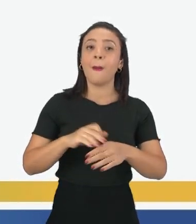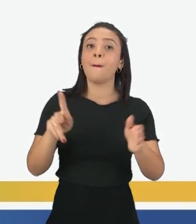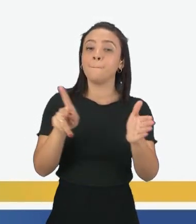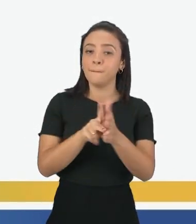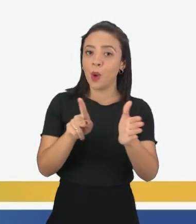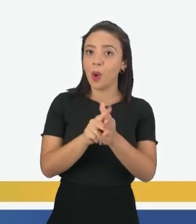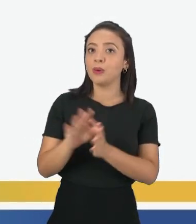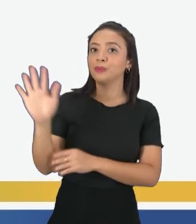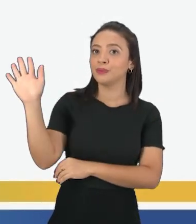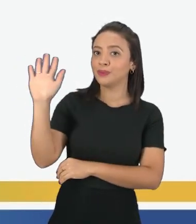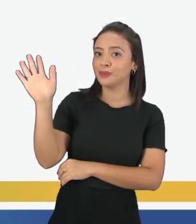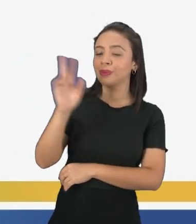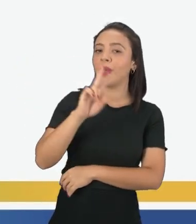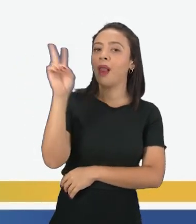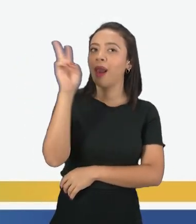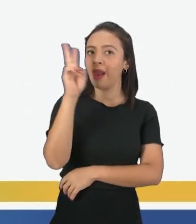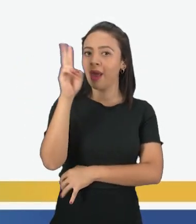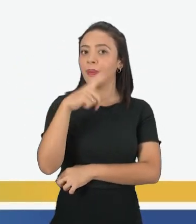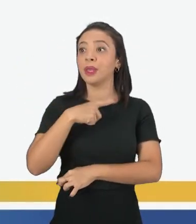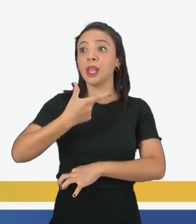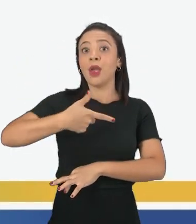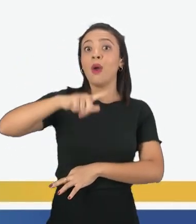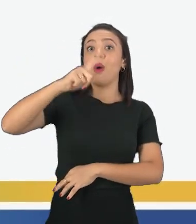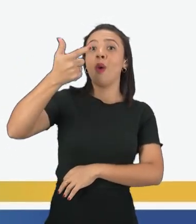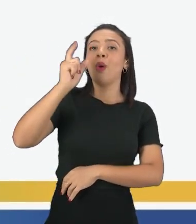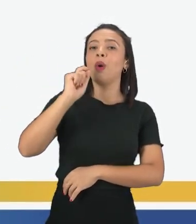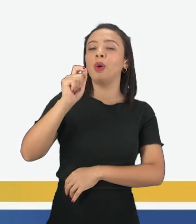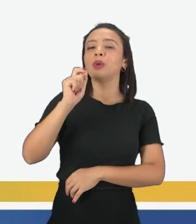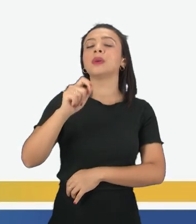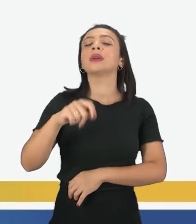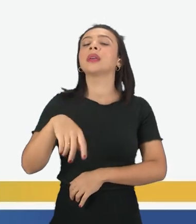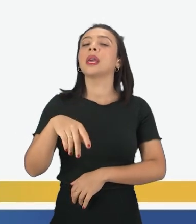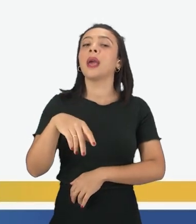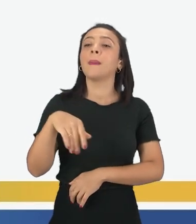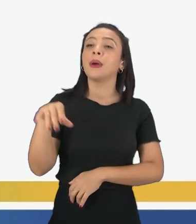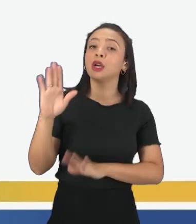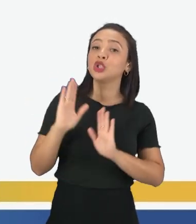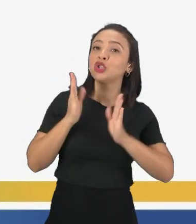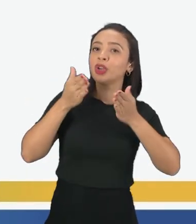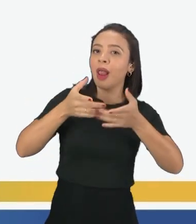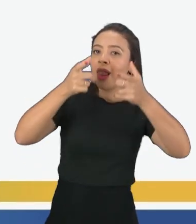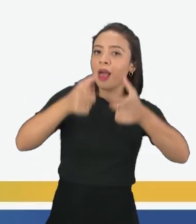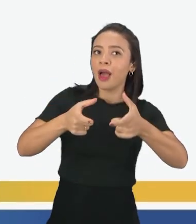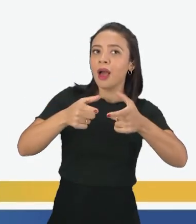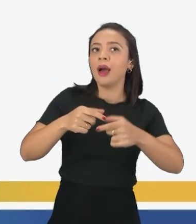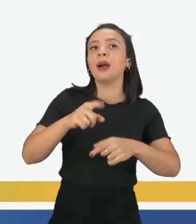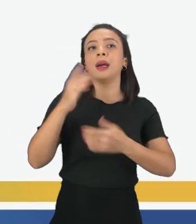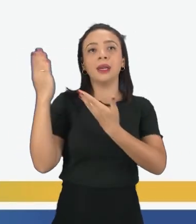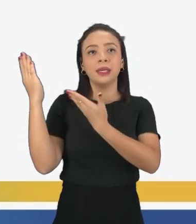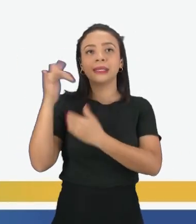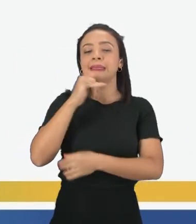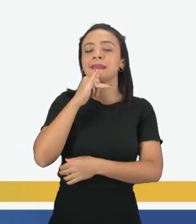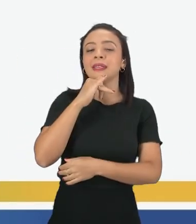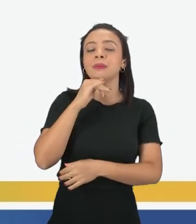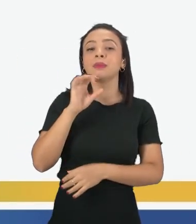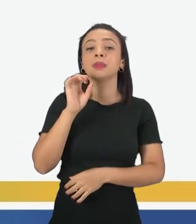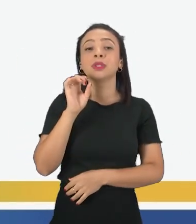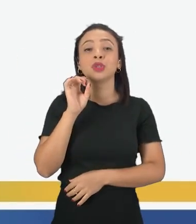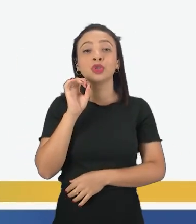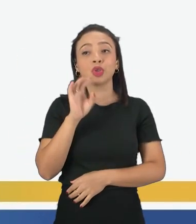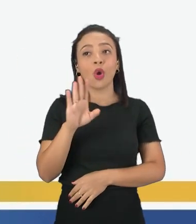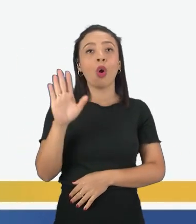despedidas. Lembra do good evening e do good night, né? Good evening na chegada, good night na despedida, ok?